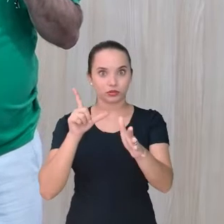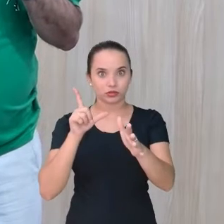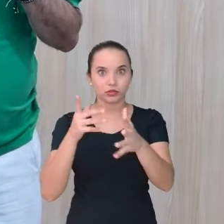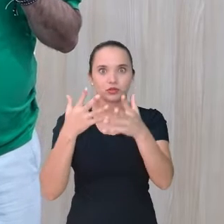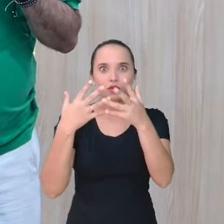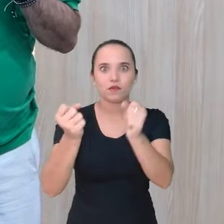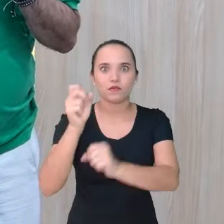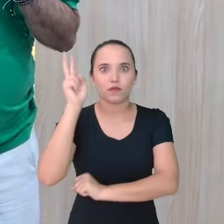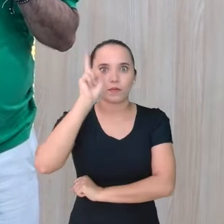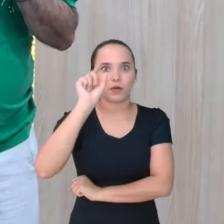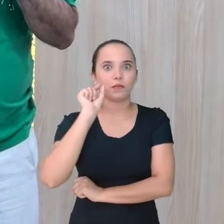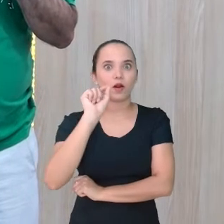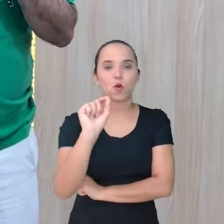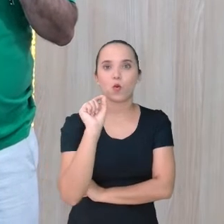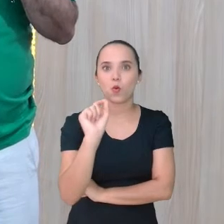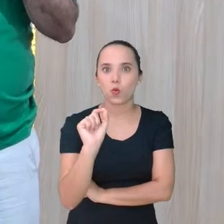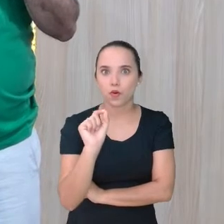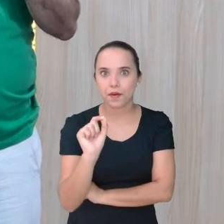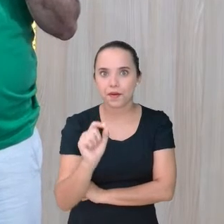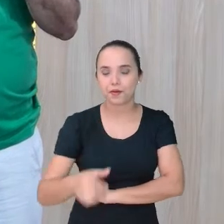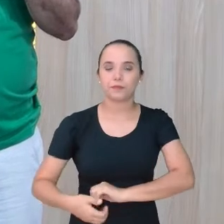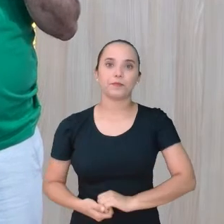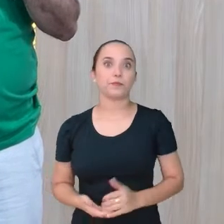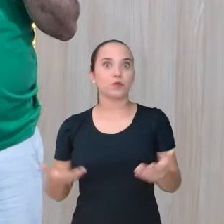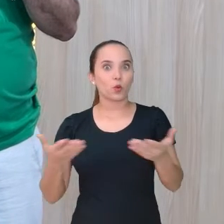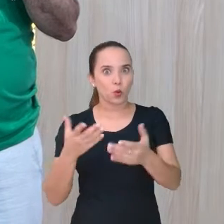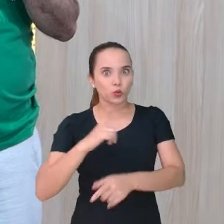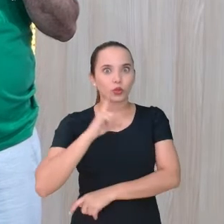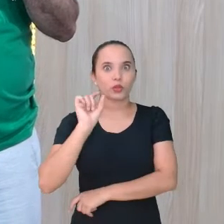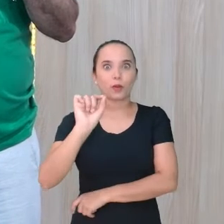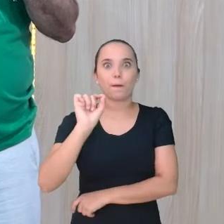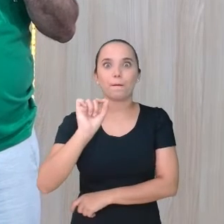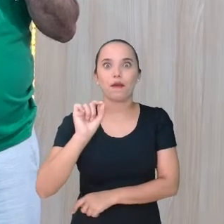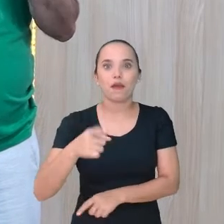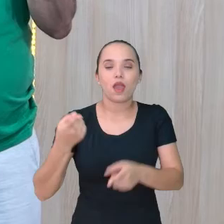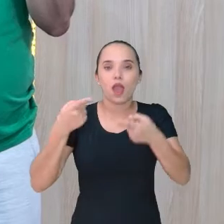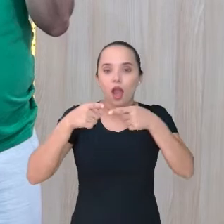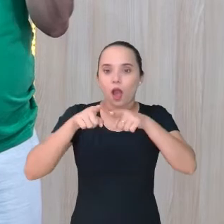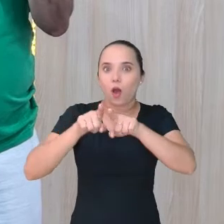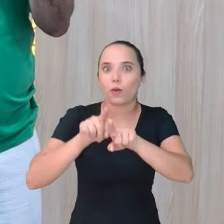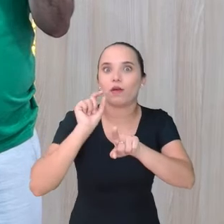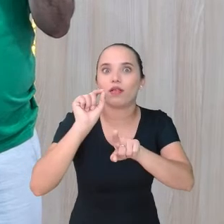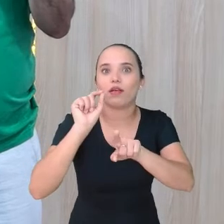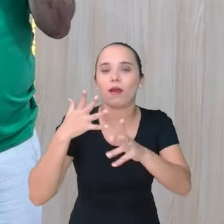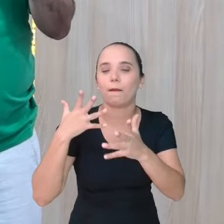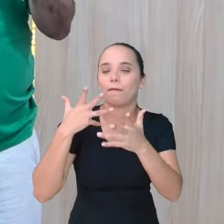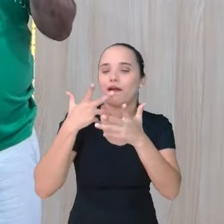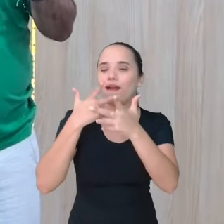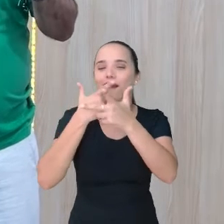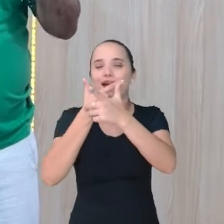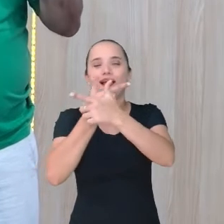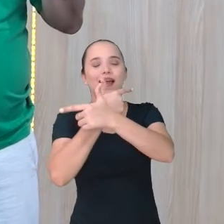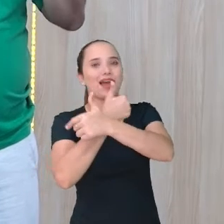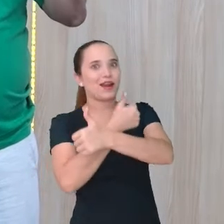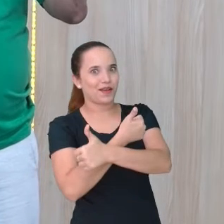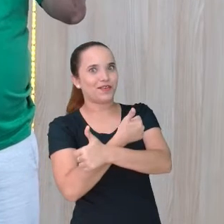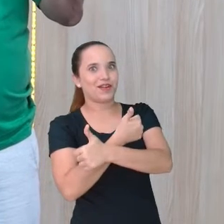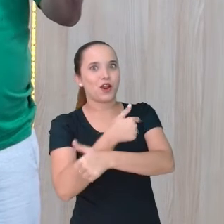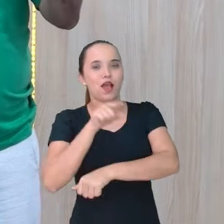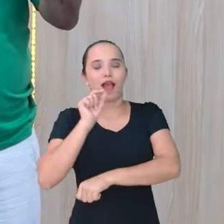vamos lembrar o seguinte, hoje ó, nós temos a companhia também dela, a maravilhosa,